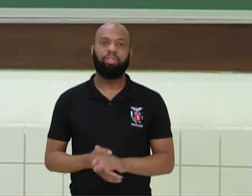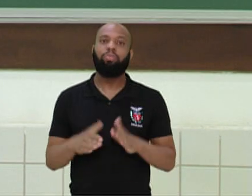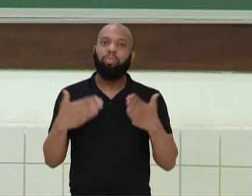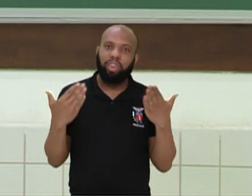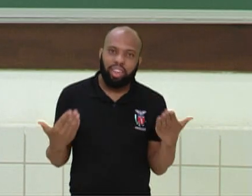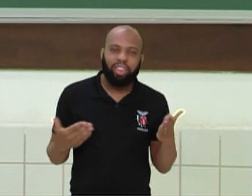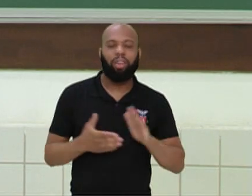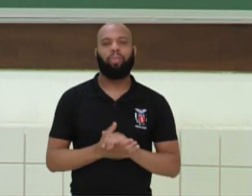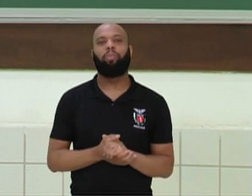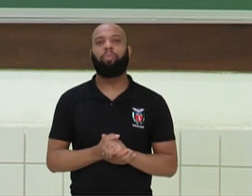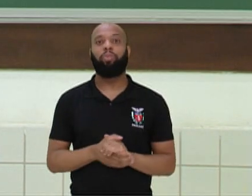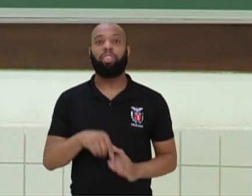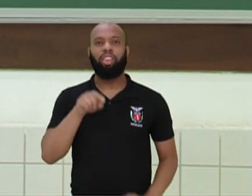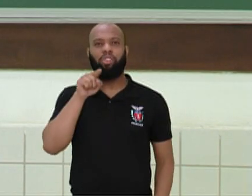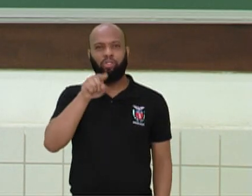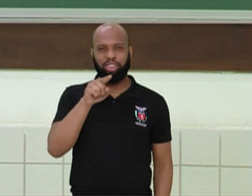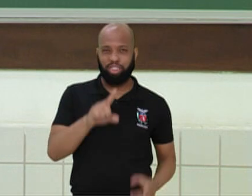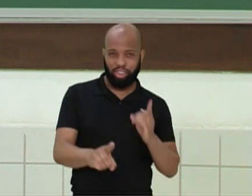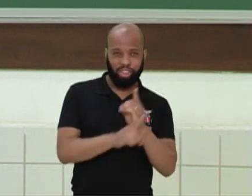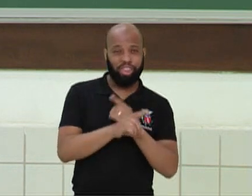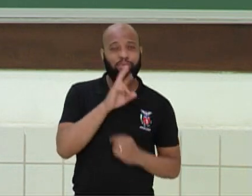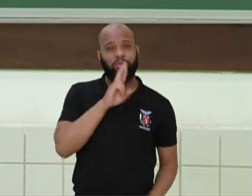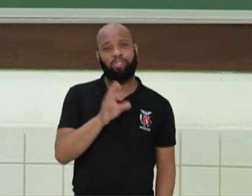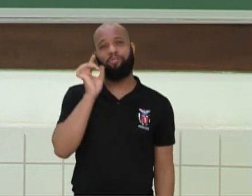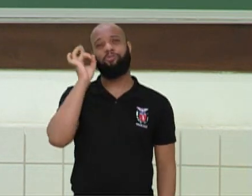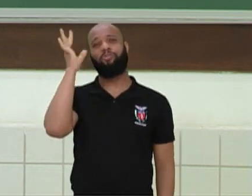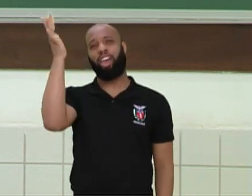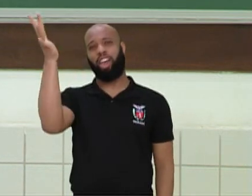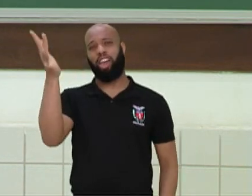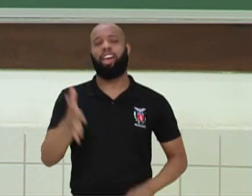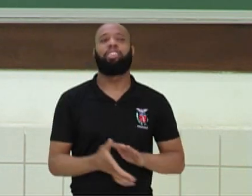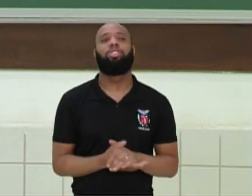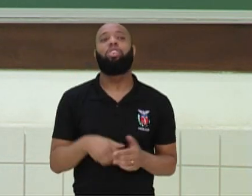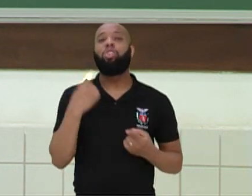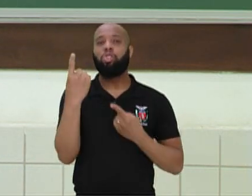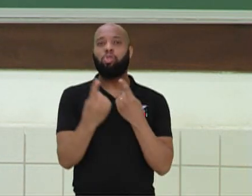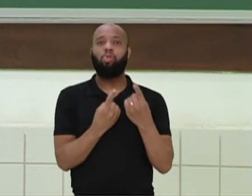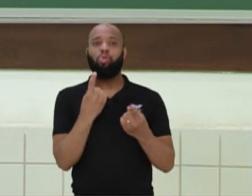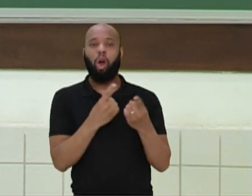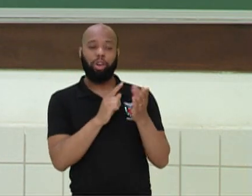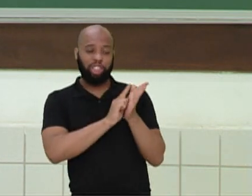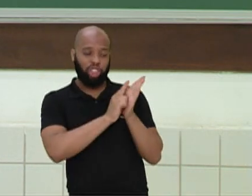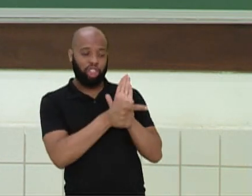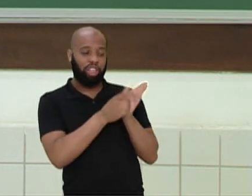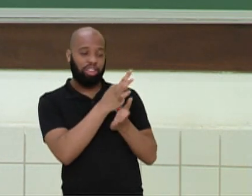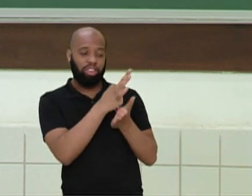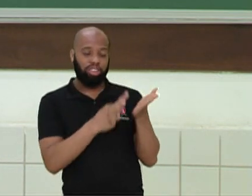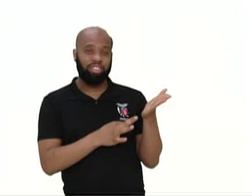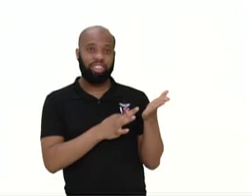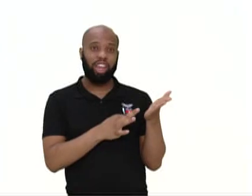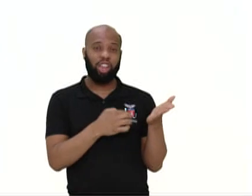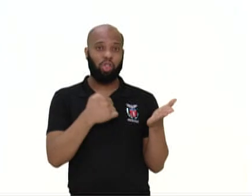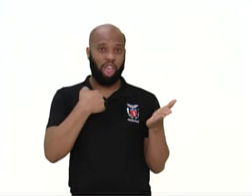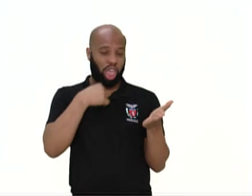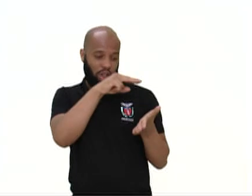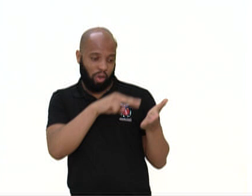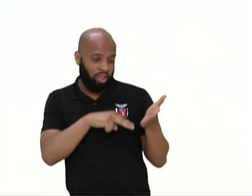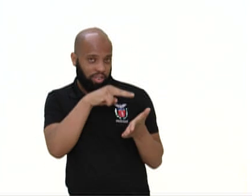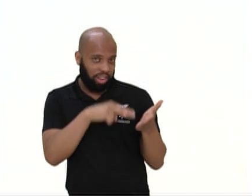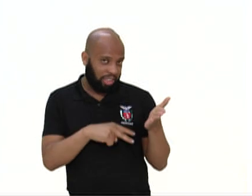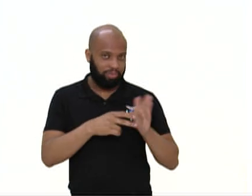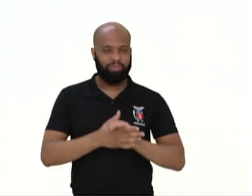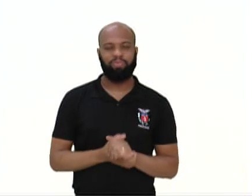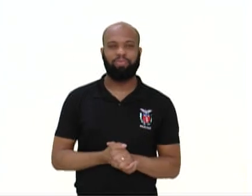Então, pessoal, essa é fácil demais, né? A qual gênero textual pertence o texto Passatempo de